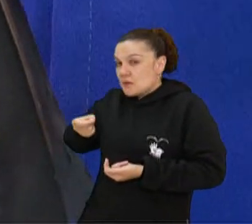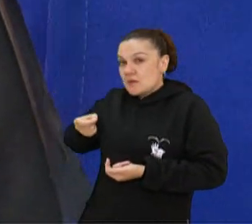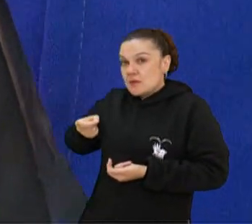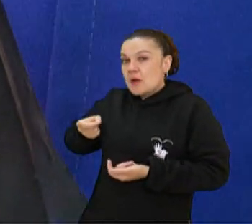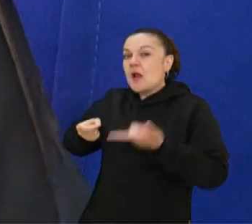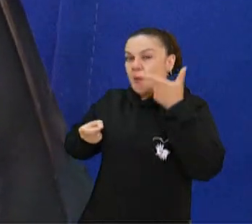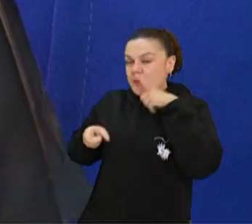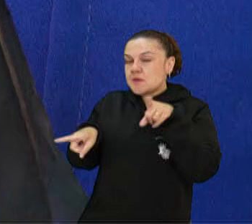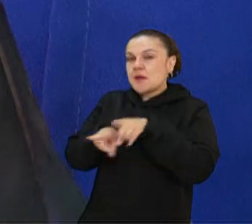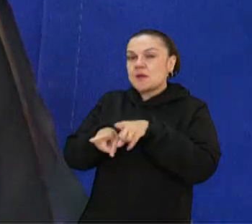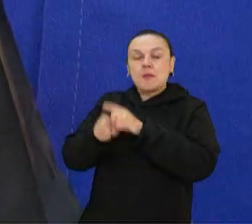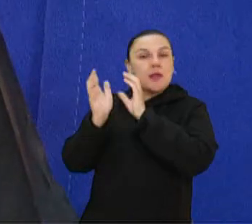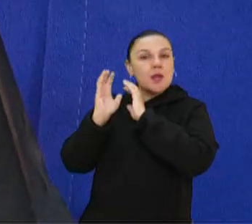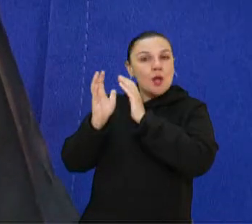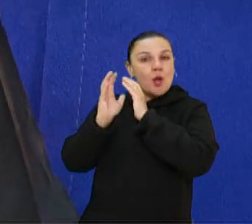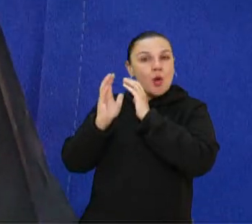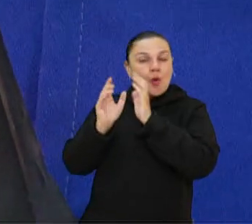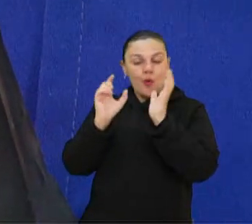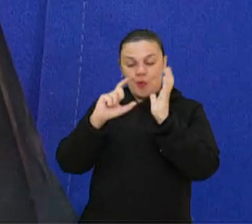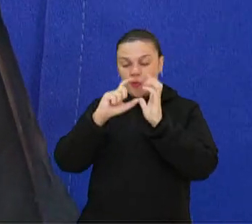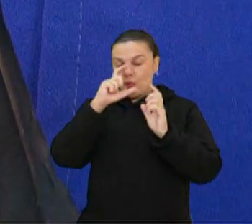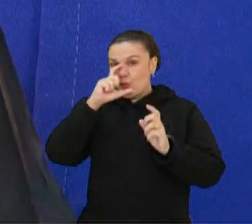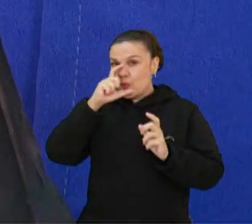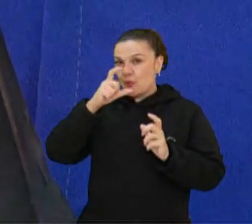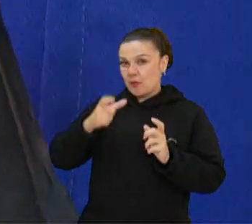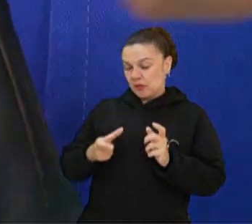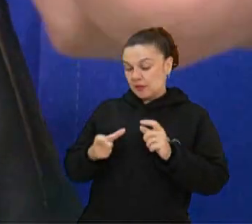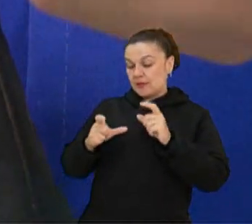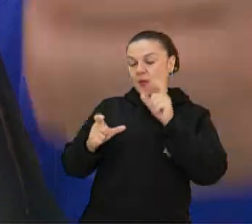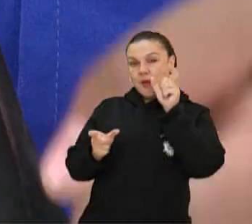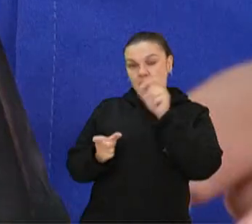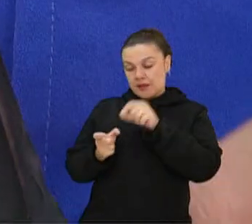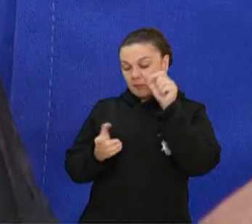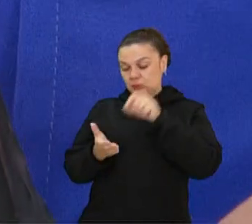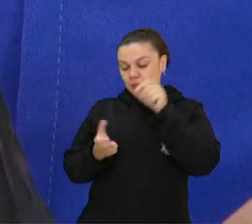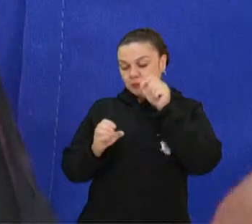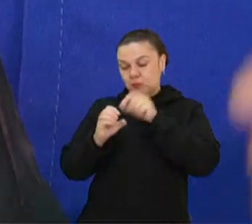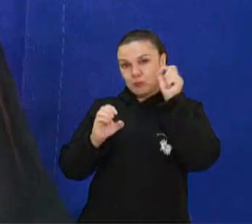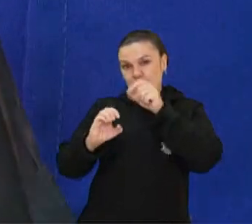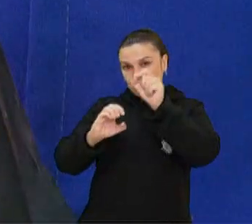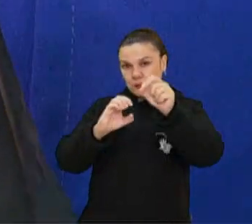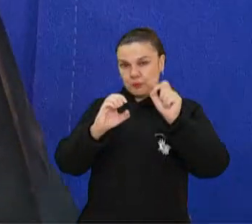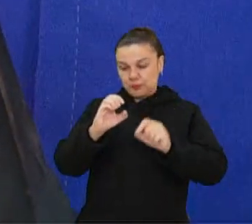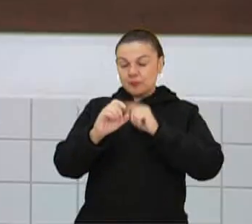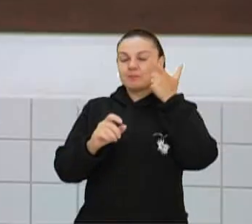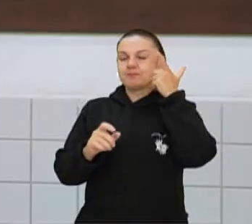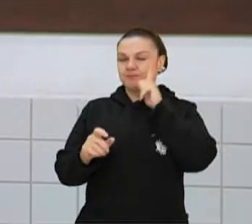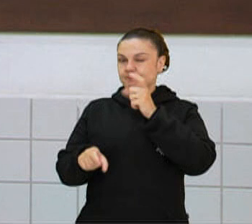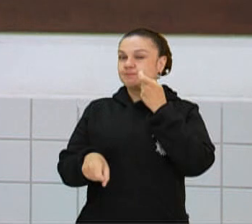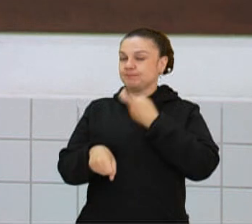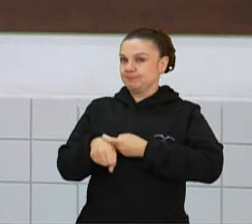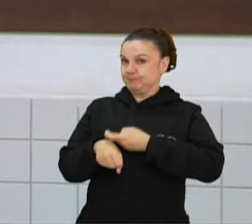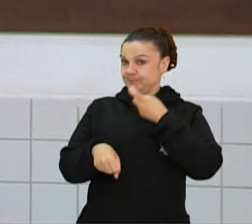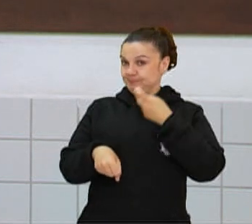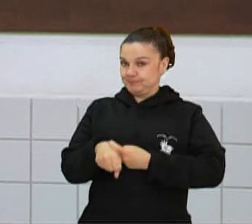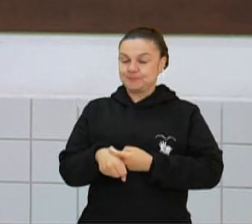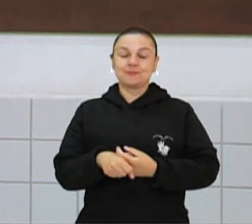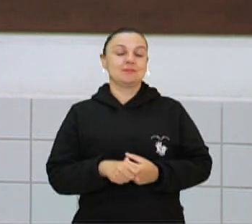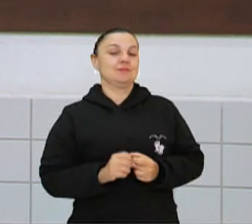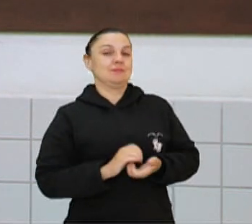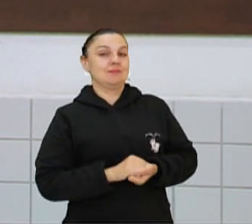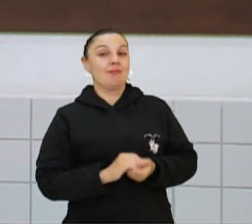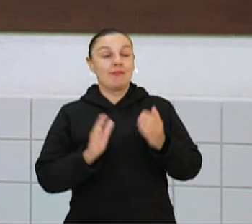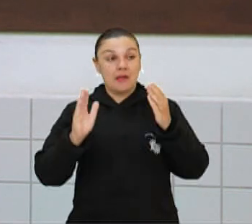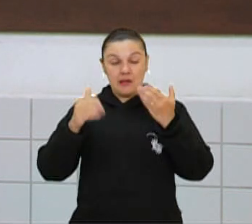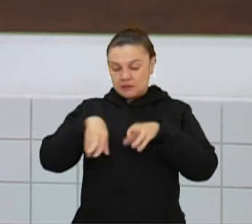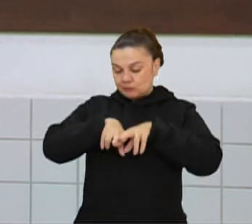alguns coquinhos também, pessoal, e esses coquinhos ele consegue quebrar com a força desse bico aqui, que é bem resistente. Tá? Então,